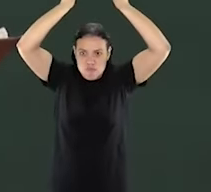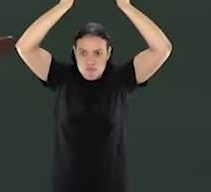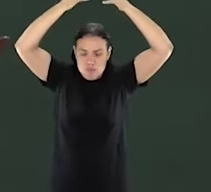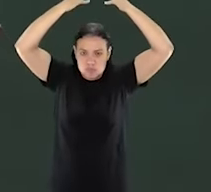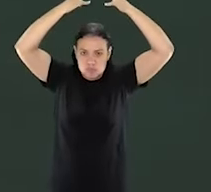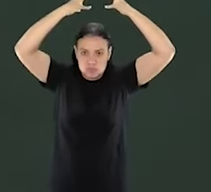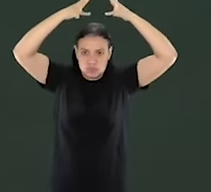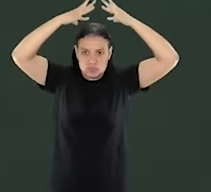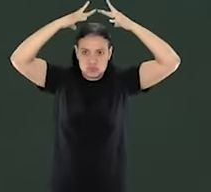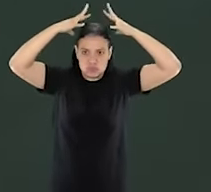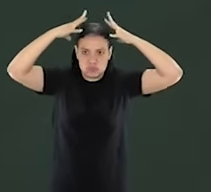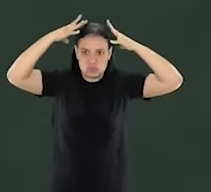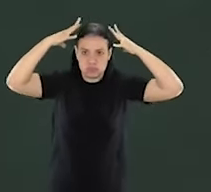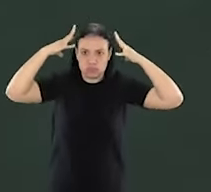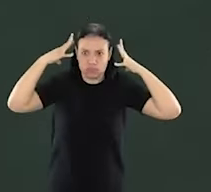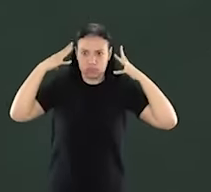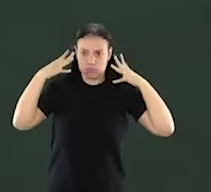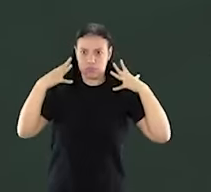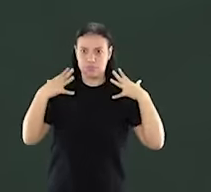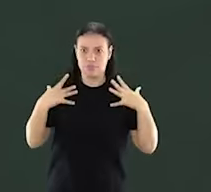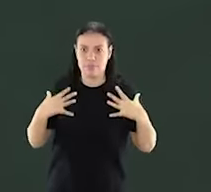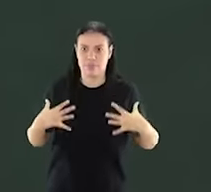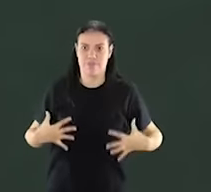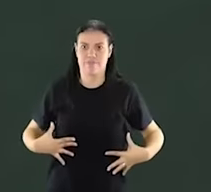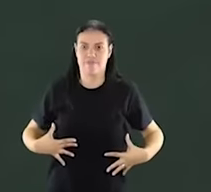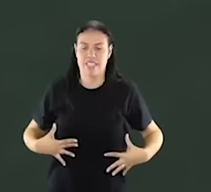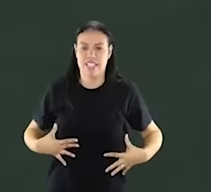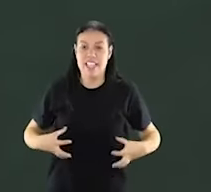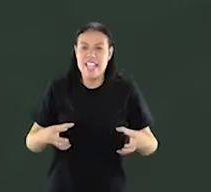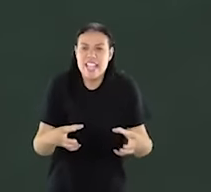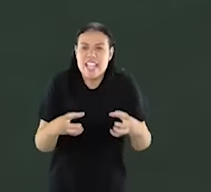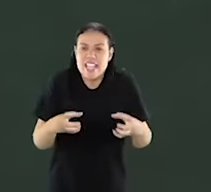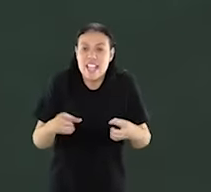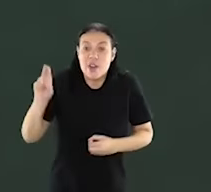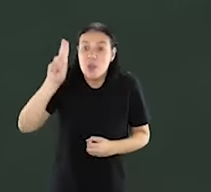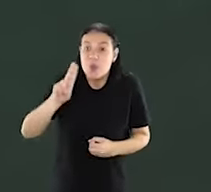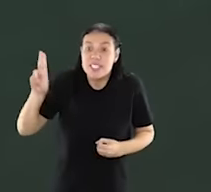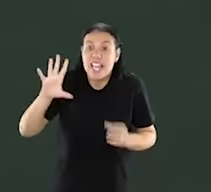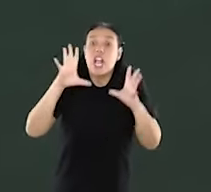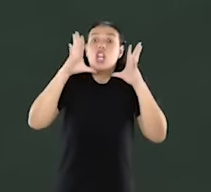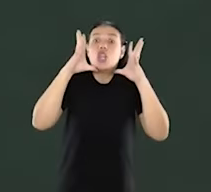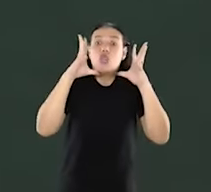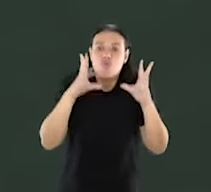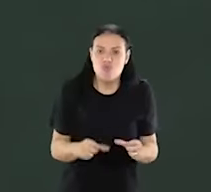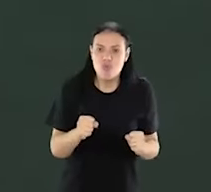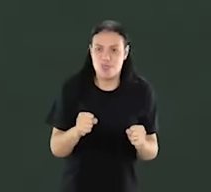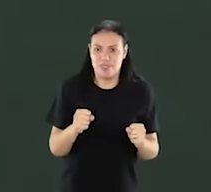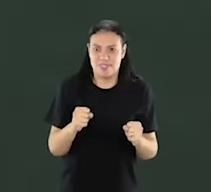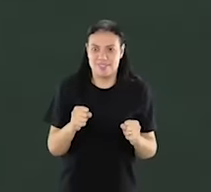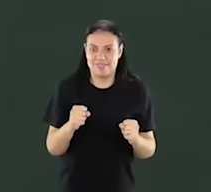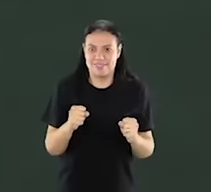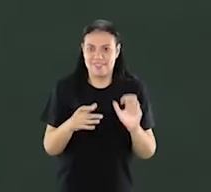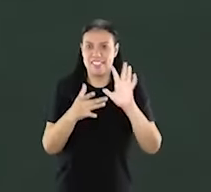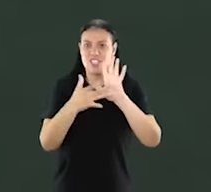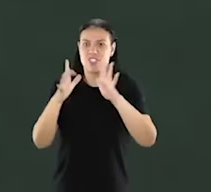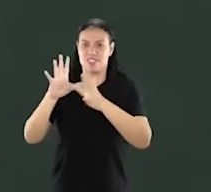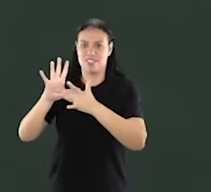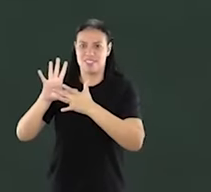eu não quero que sobre nada, eu quero colocar tudo que eu tenho, o melhor que eu tenho, à disposição de Jesus.